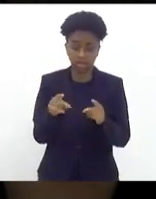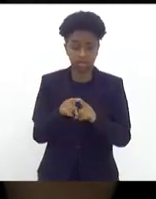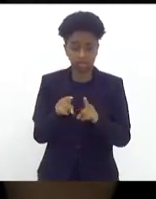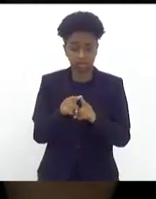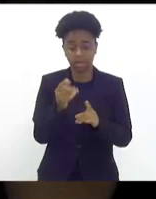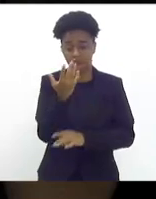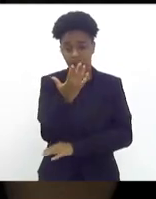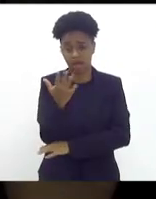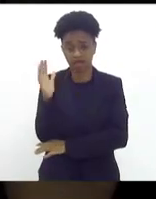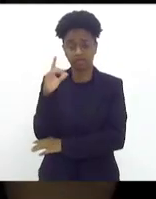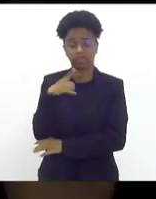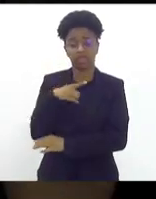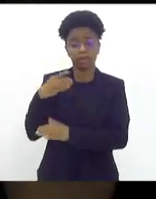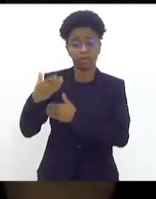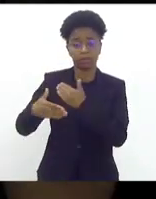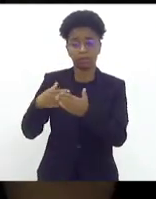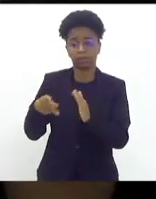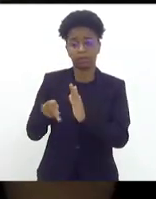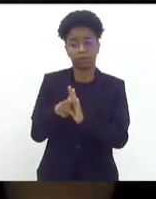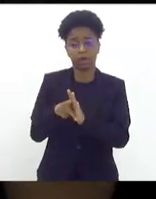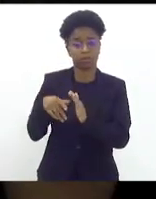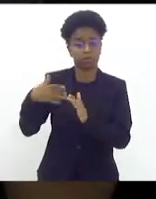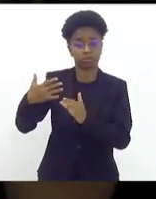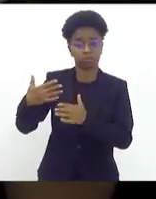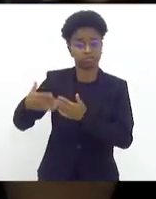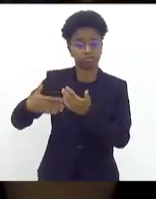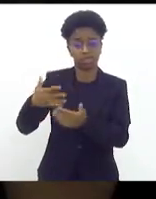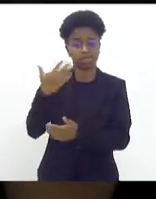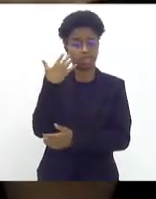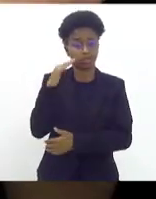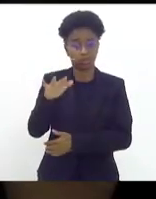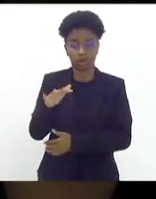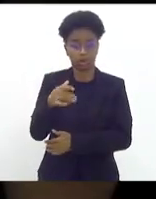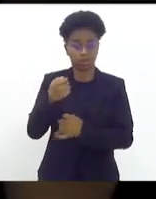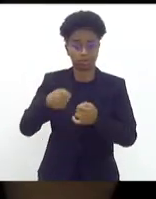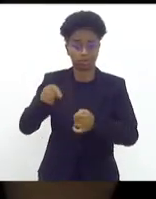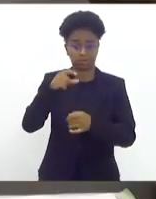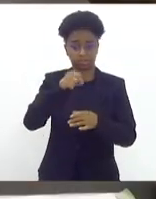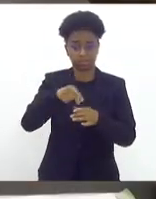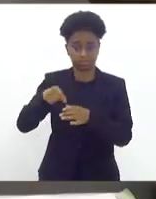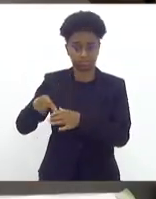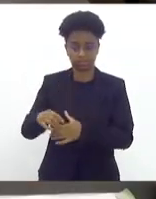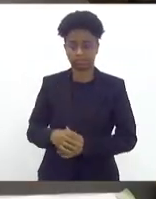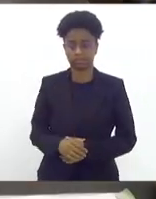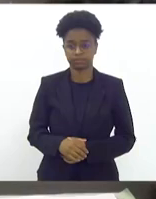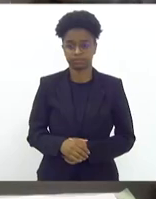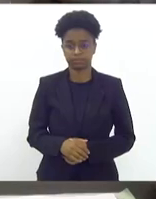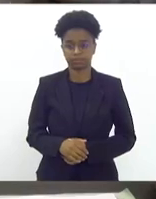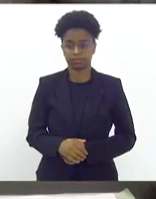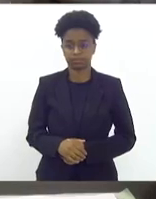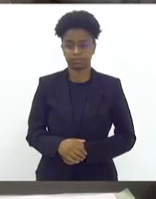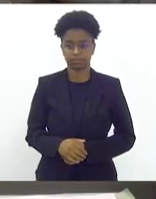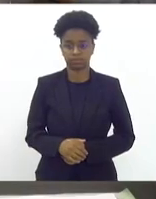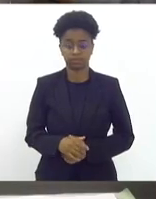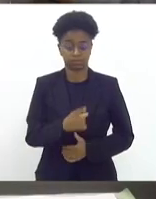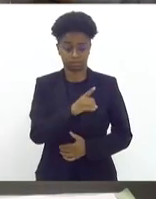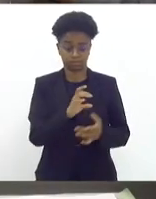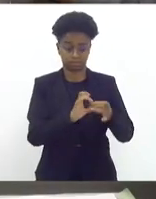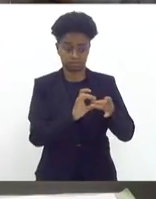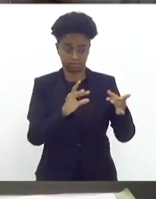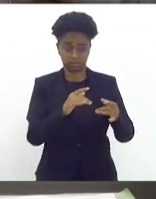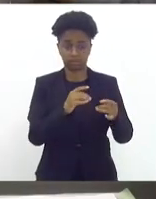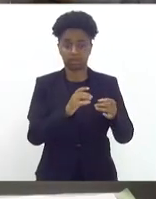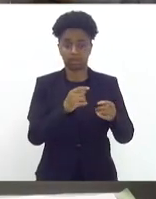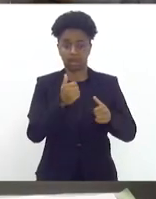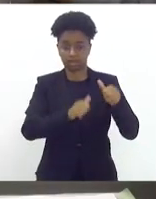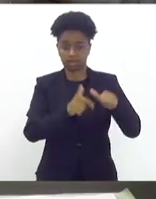própria árvore tem o seu processo de reprodução natural sem plantio. Né? Presidente, então, só para contribuir com o debate. Projeto com vista para o deputado Luiz Paulo, encerrada a discussão, dá o